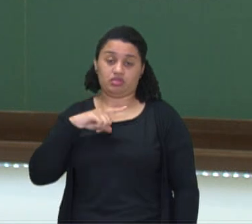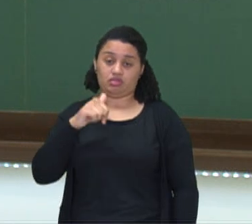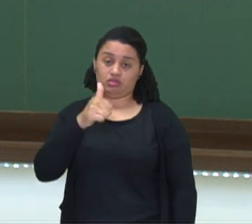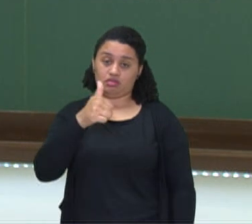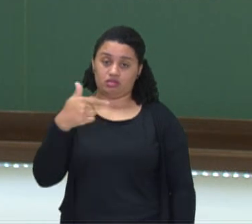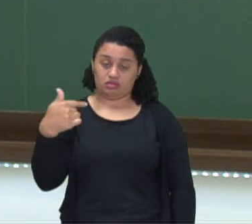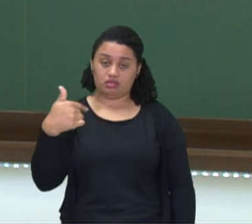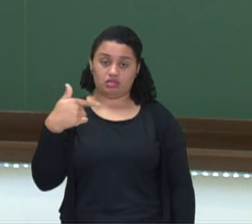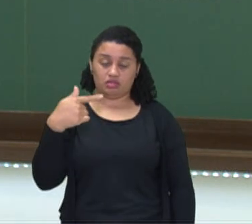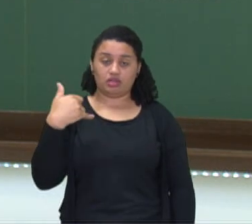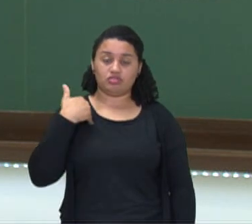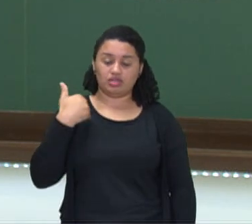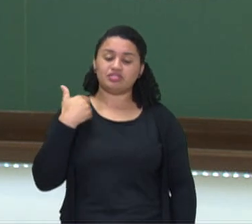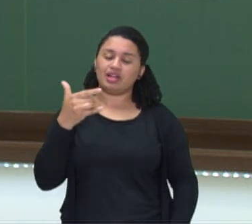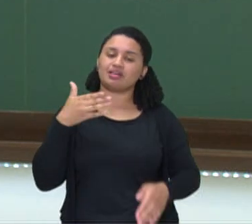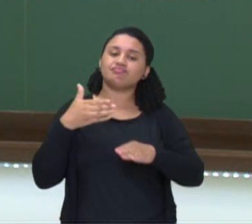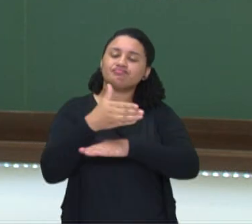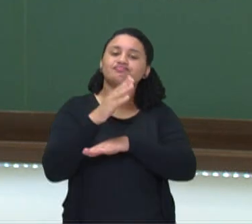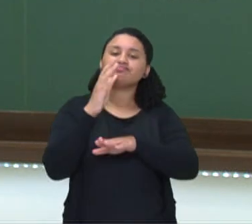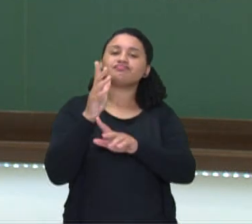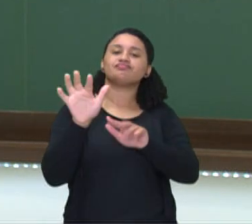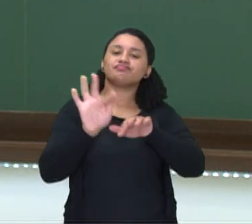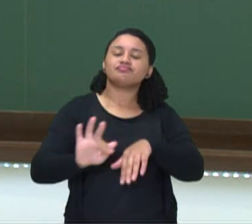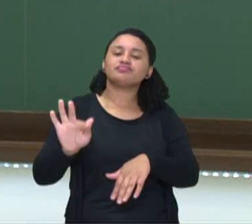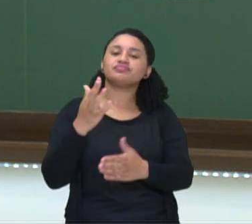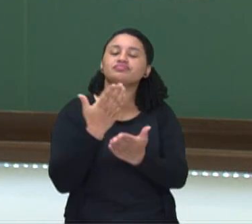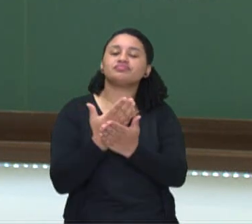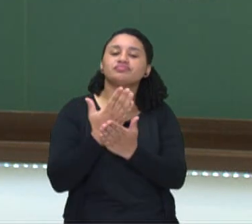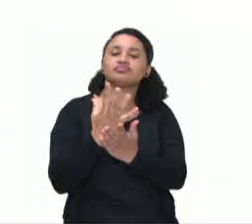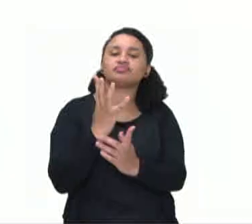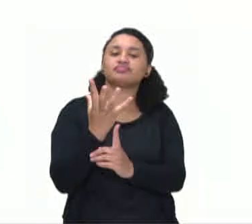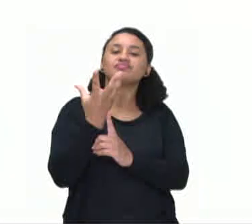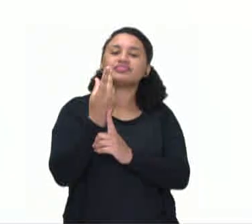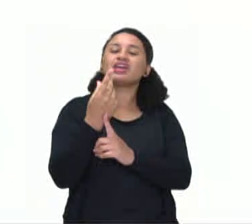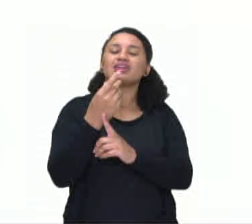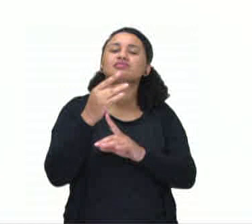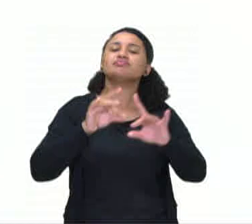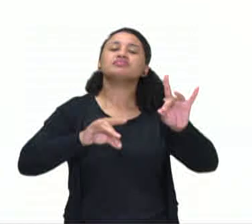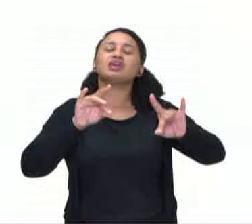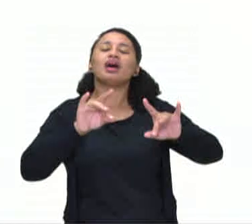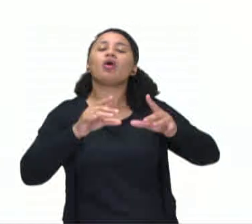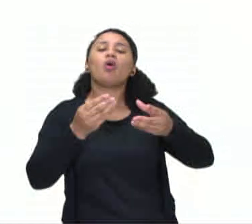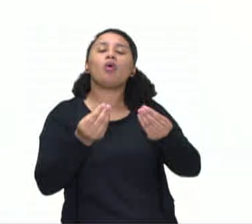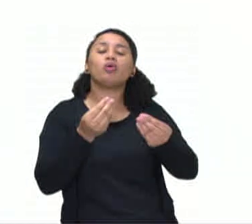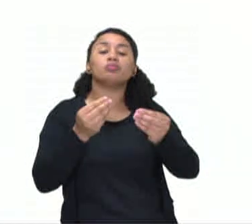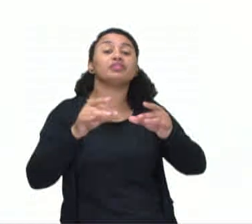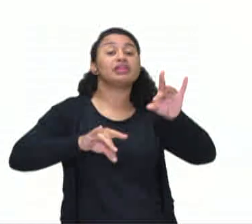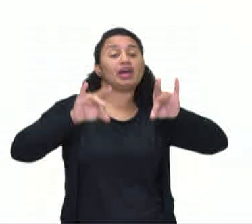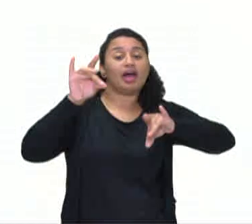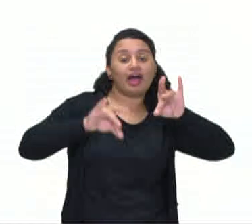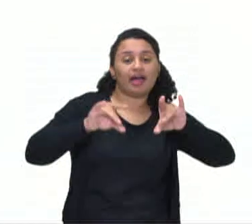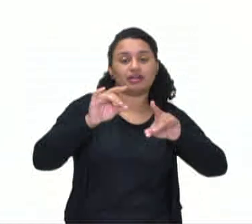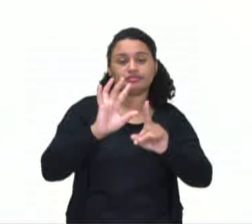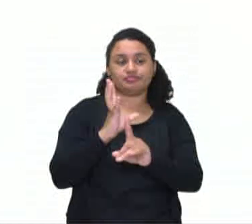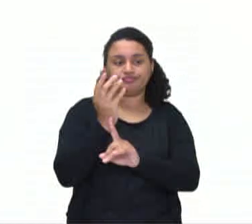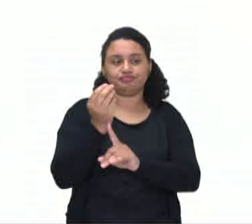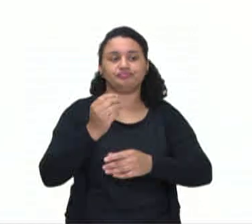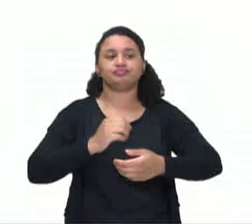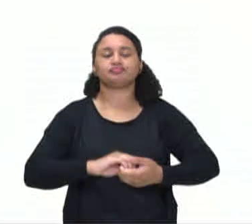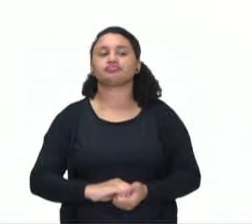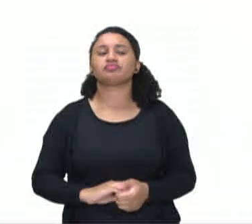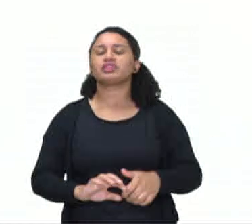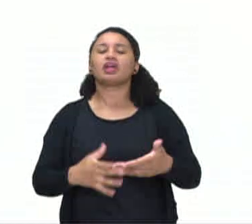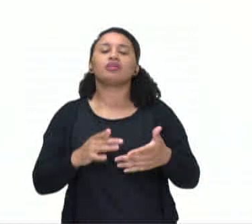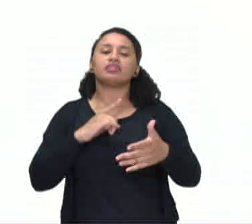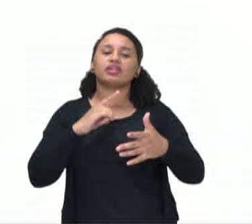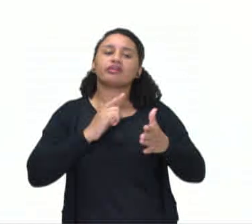estudos. Seguindo na notícia, aulas virtuais, organização da própria rotina, escassez de exercícios